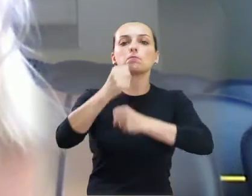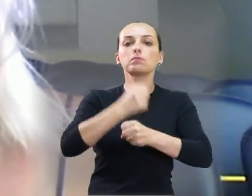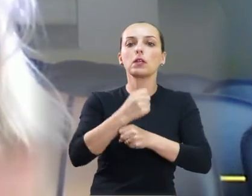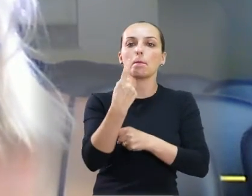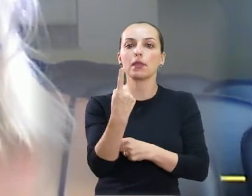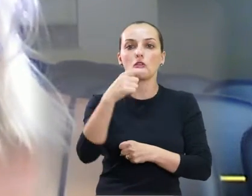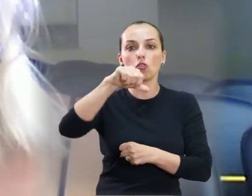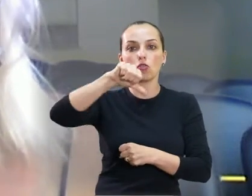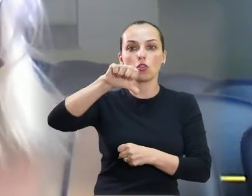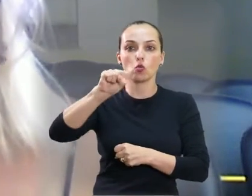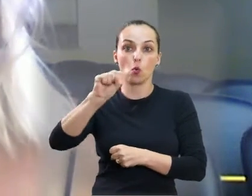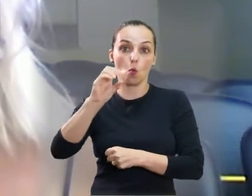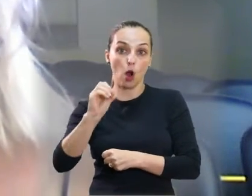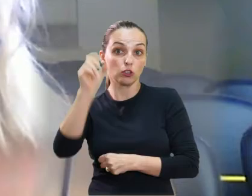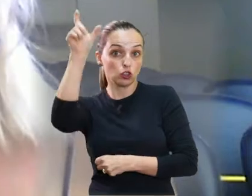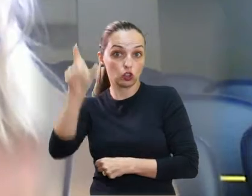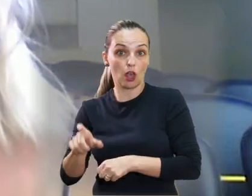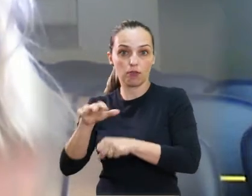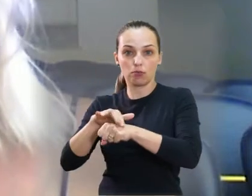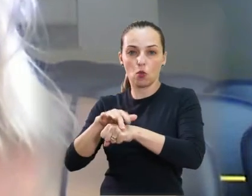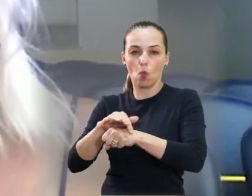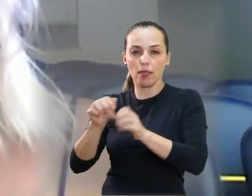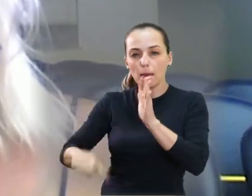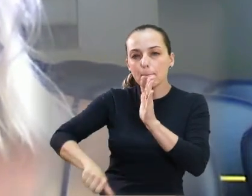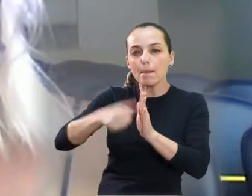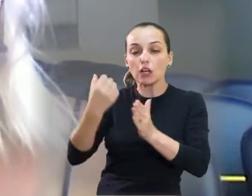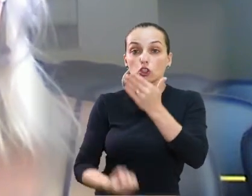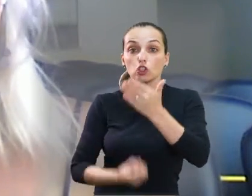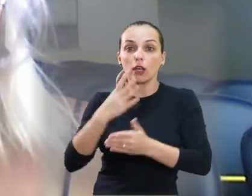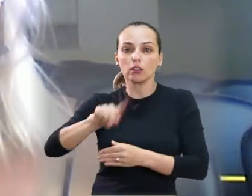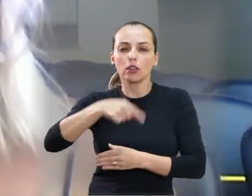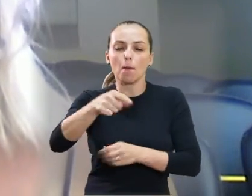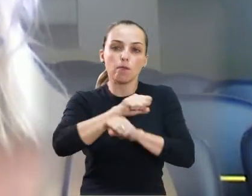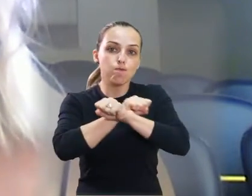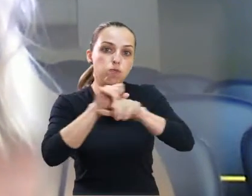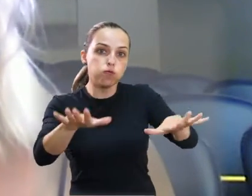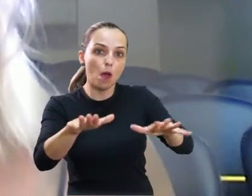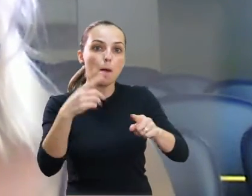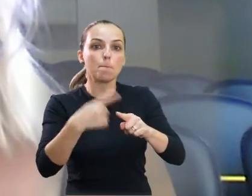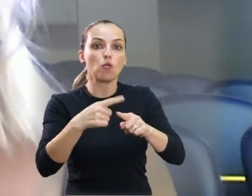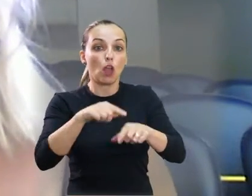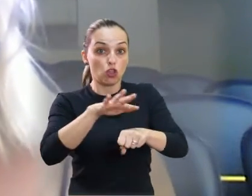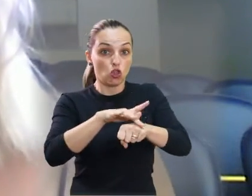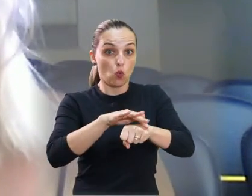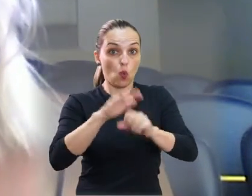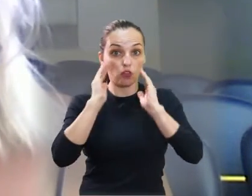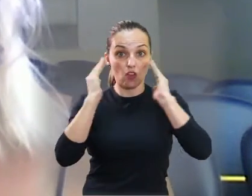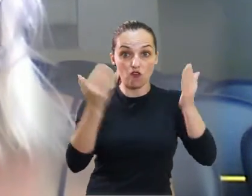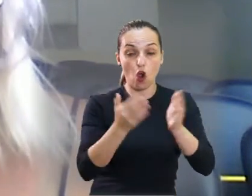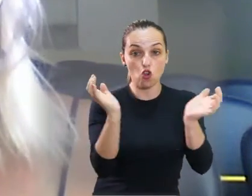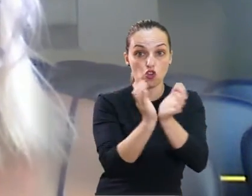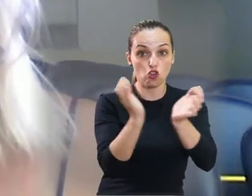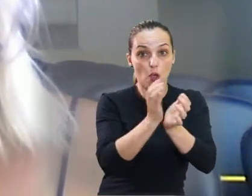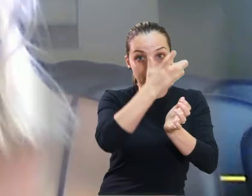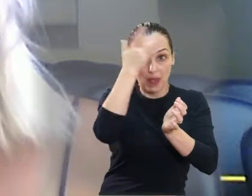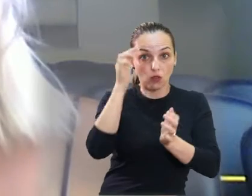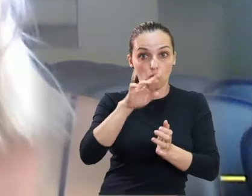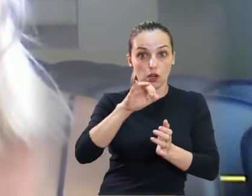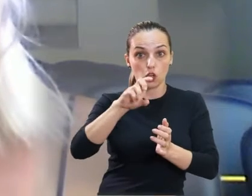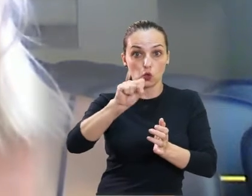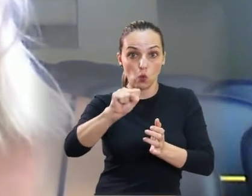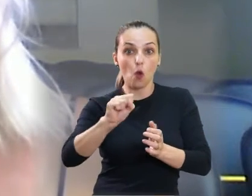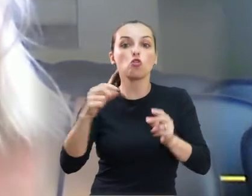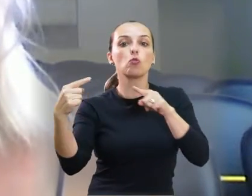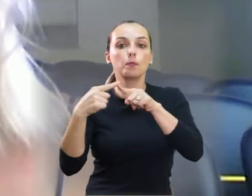uma doença relacionada a grupos de risco. Existia uma associação entre o HIV e homossexuais, hemofílicos, profissionais do sexo